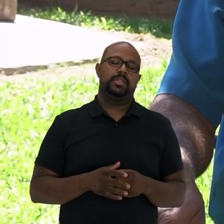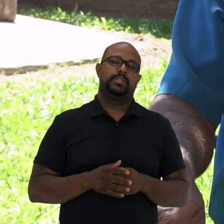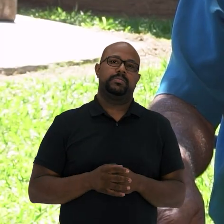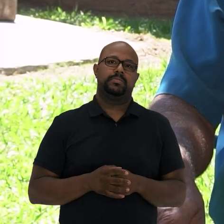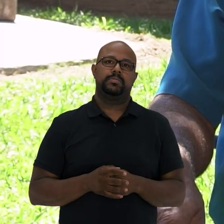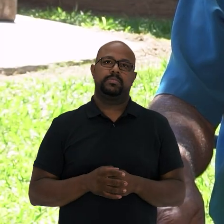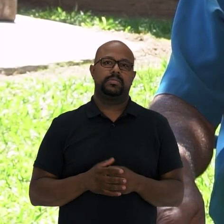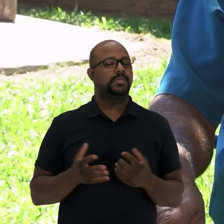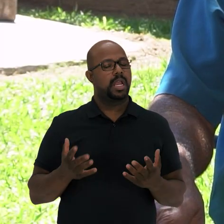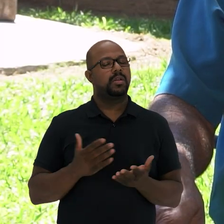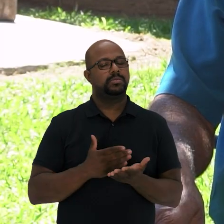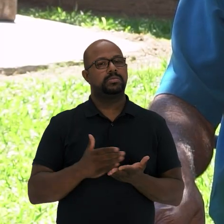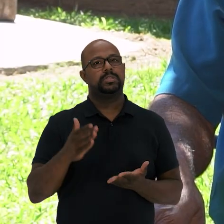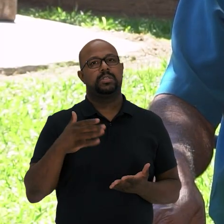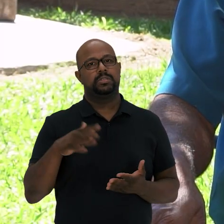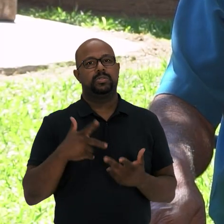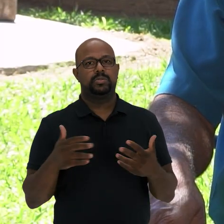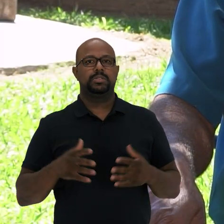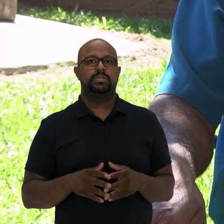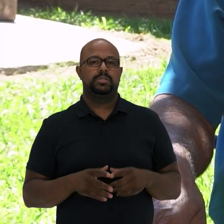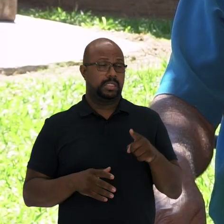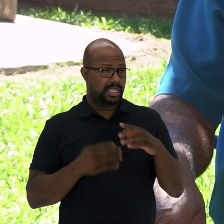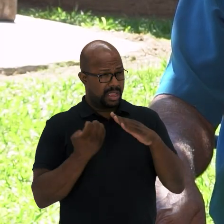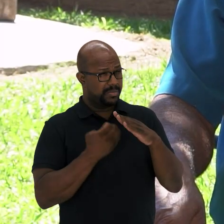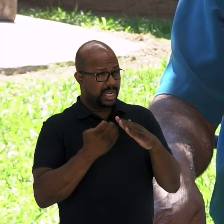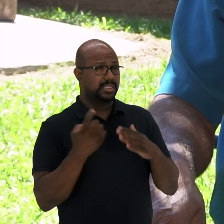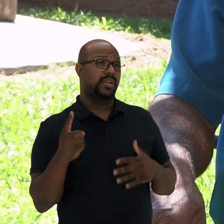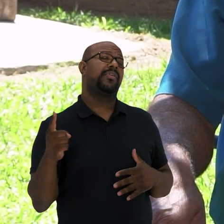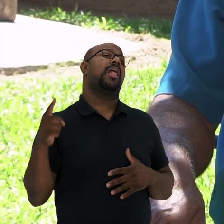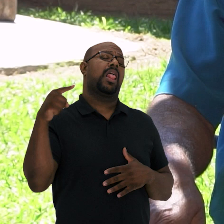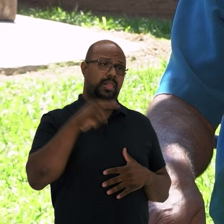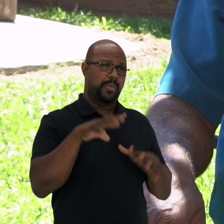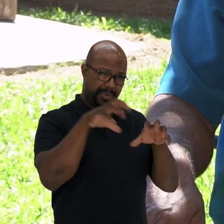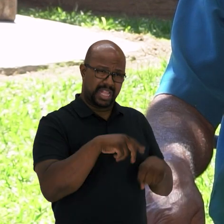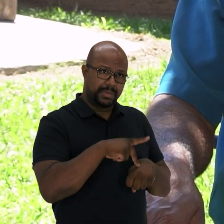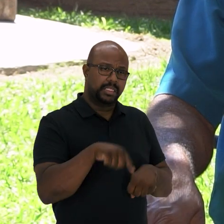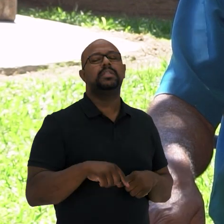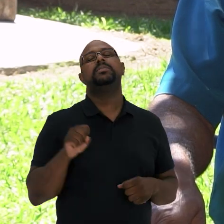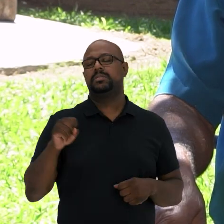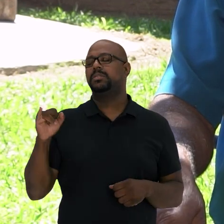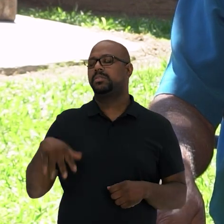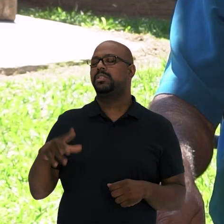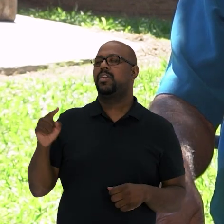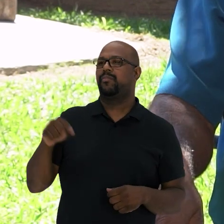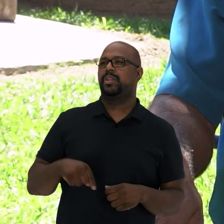né? Aí onde aconteceu essas coisas. E essa empresa, ela vinha de Venâncio buscar as pedras aqui? Vinha